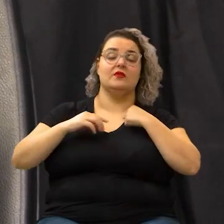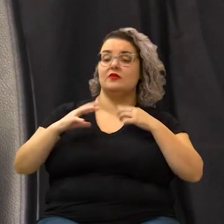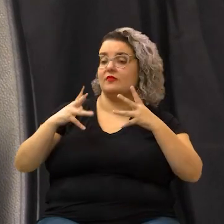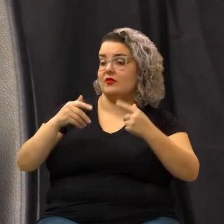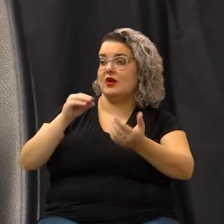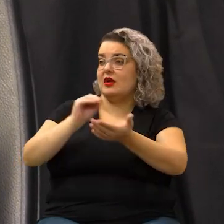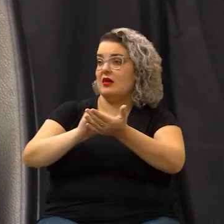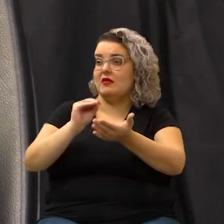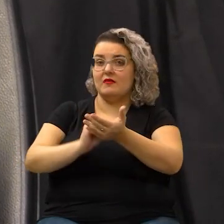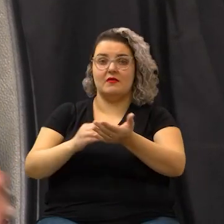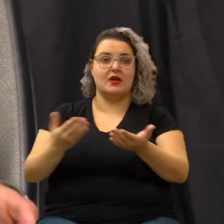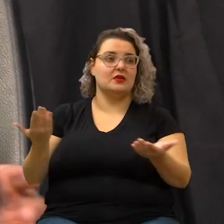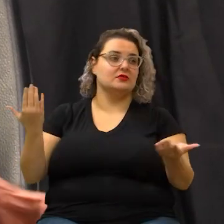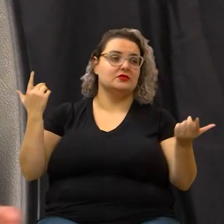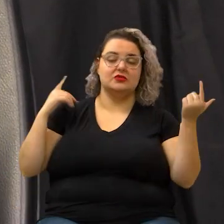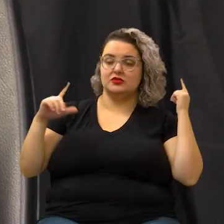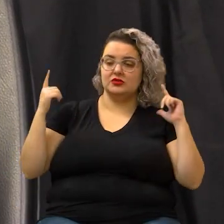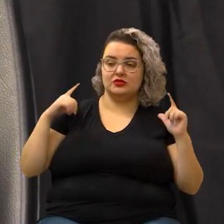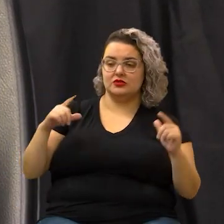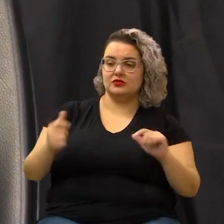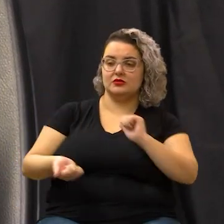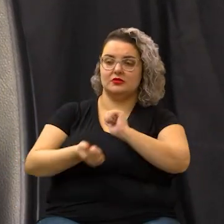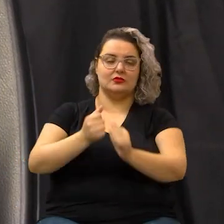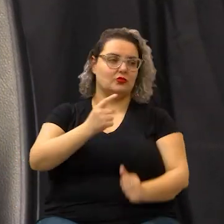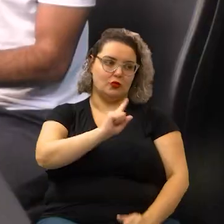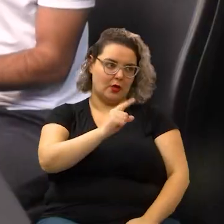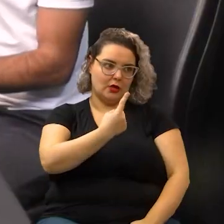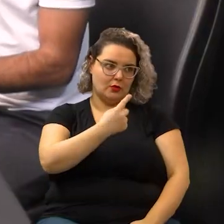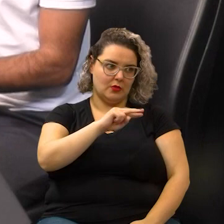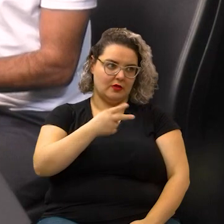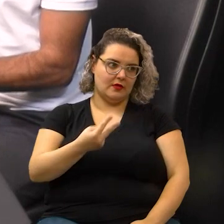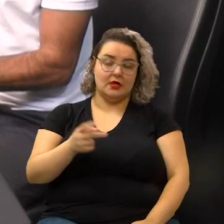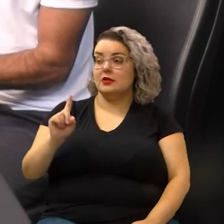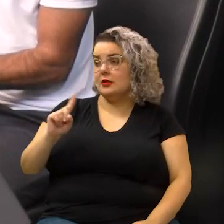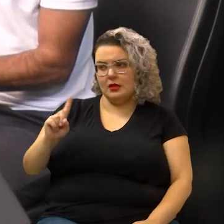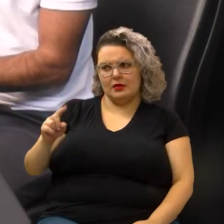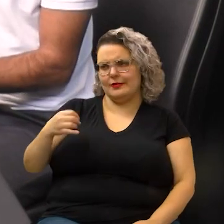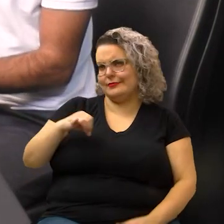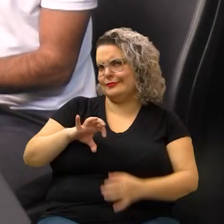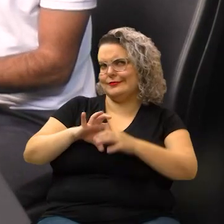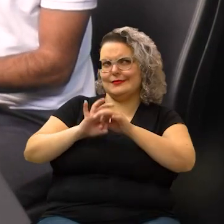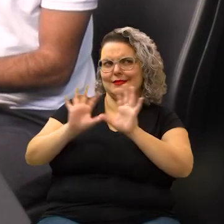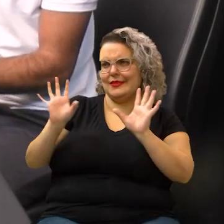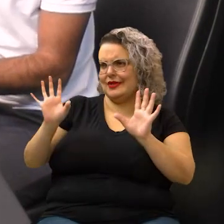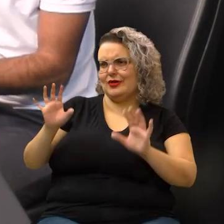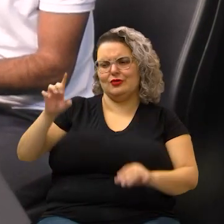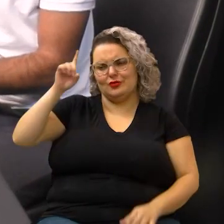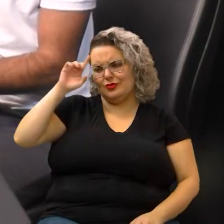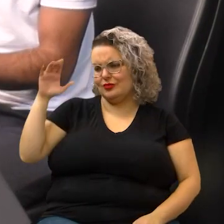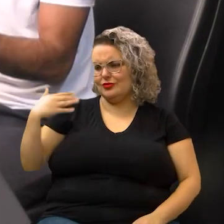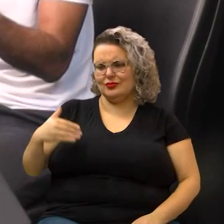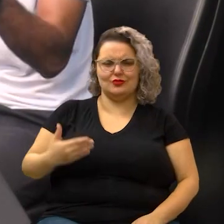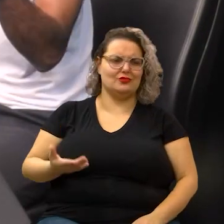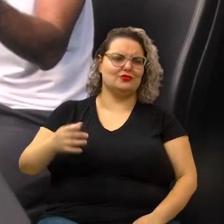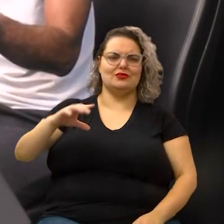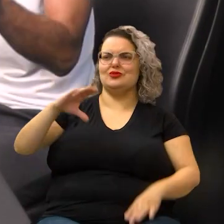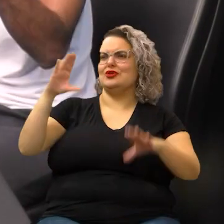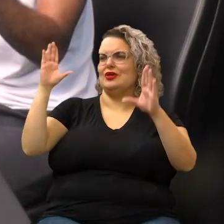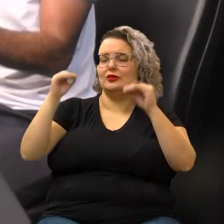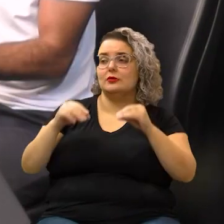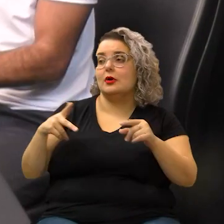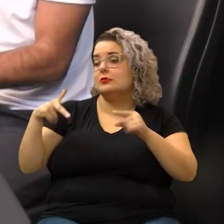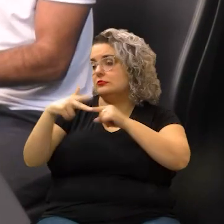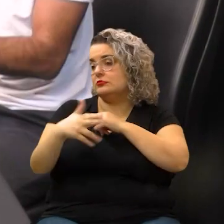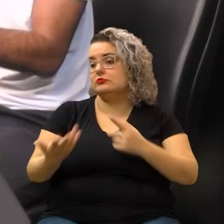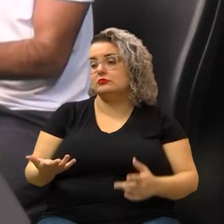toda a minha necessidade, falta de entretenimento. Não era uma vez por semana só? Não, se deixasse era o tempo todo. Todos os dias, à